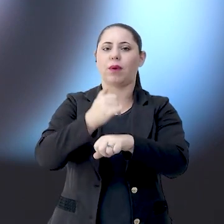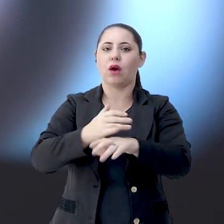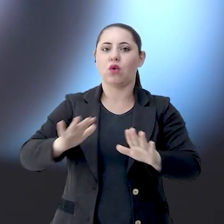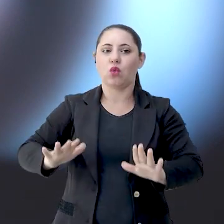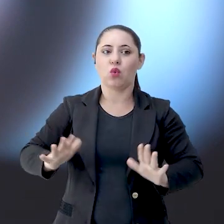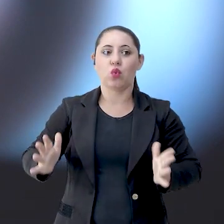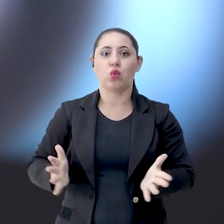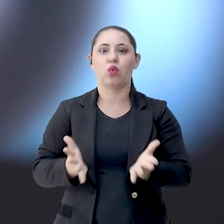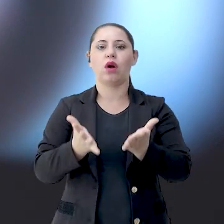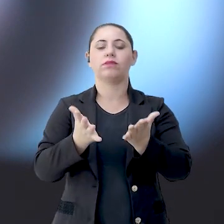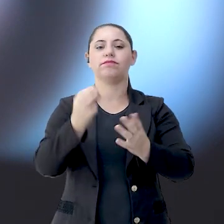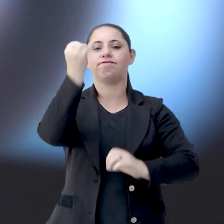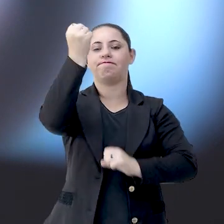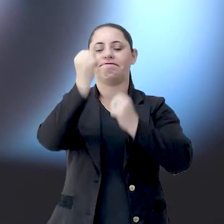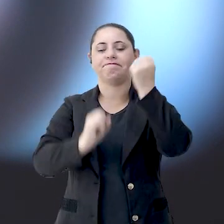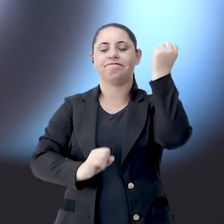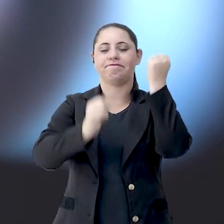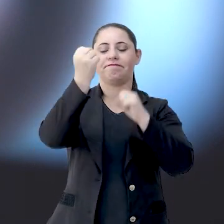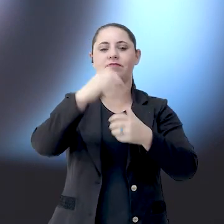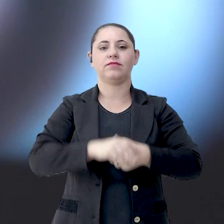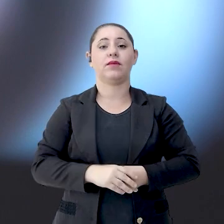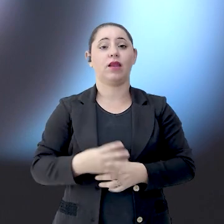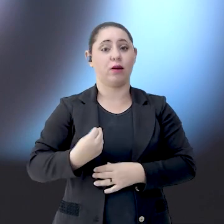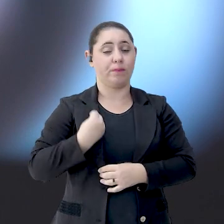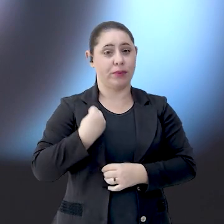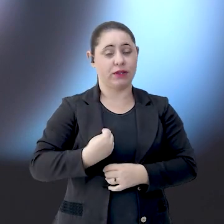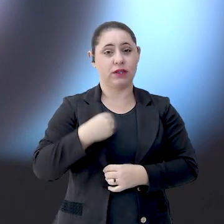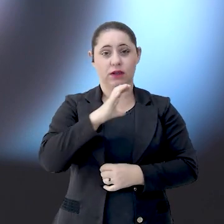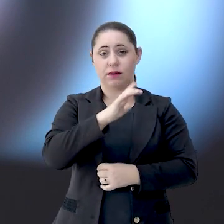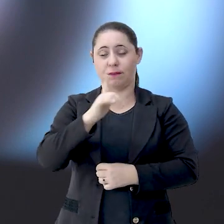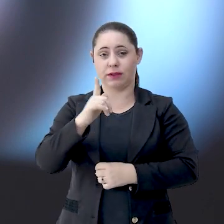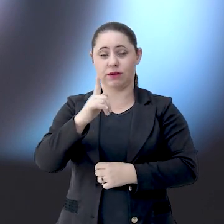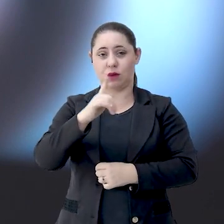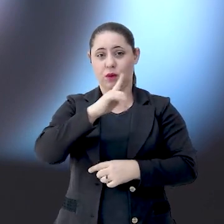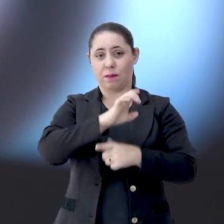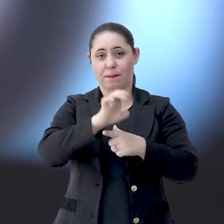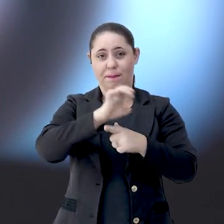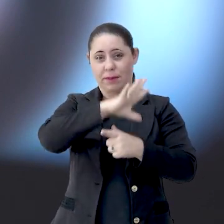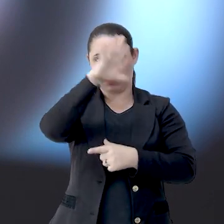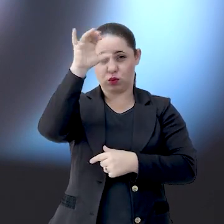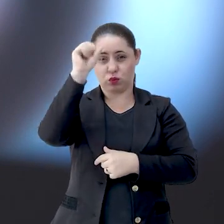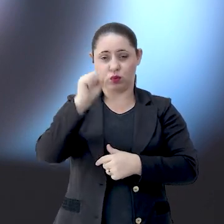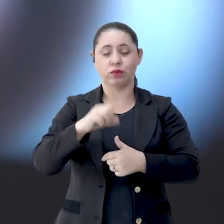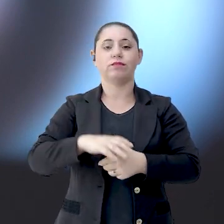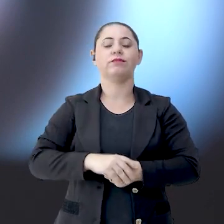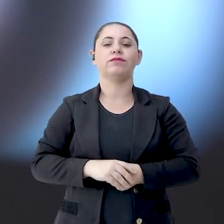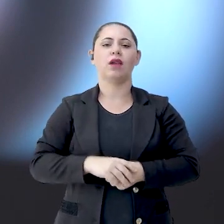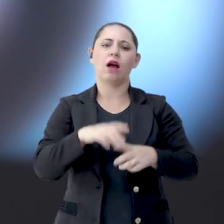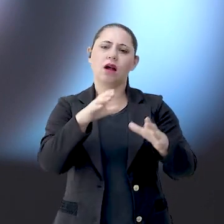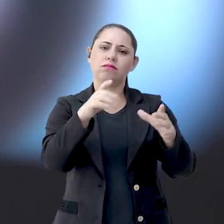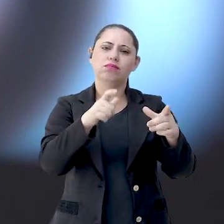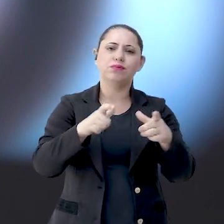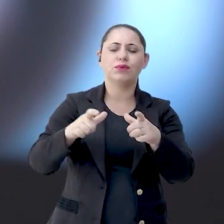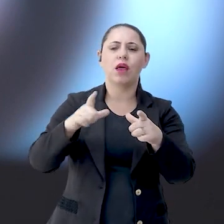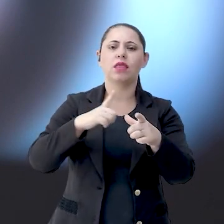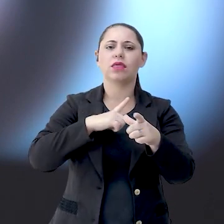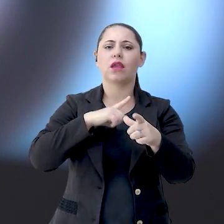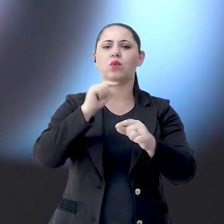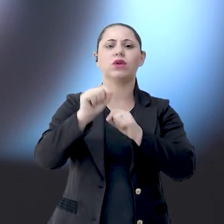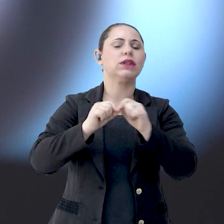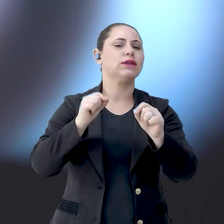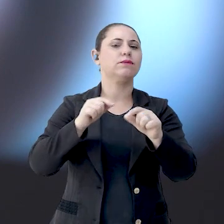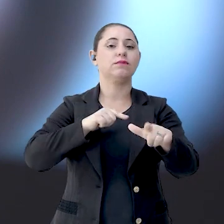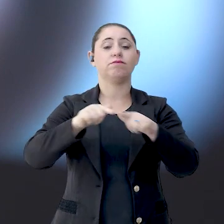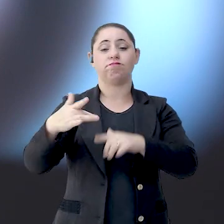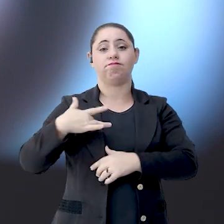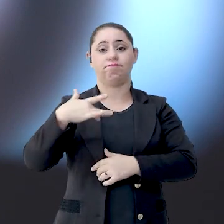A população dos municípios vizinhos, em decorrência da presença de vários serviços na capital, acabam